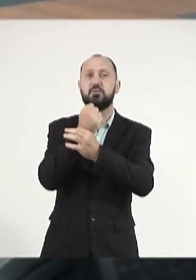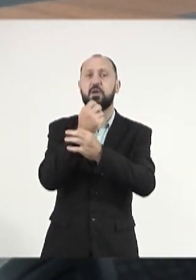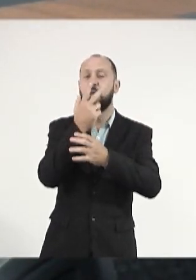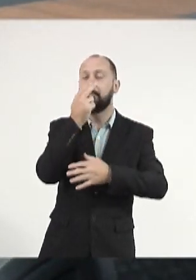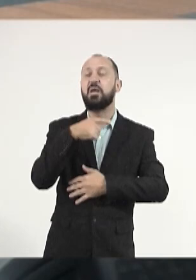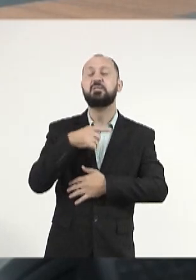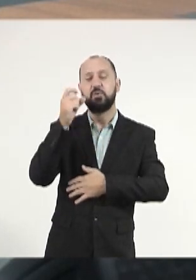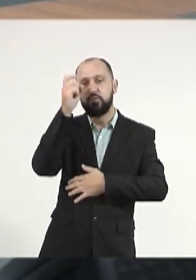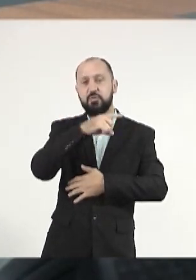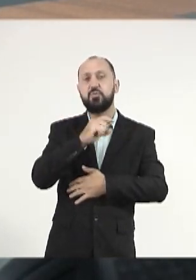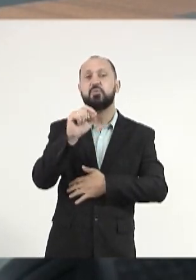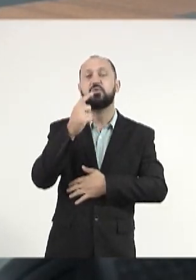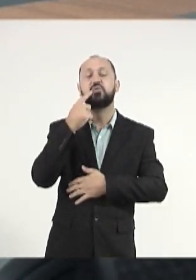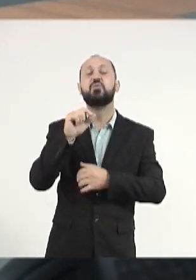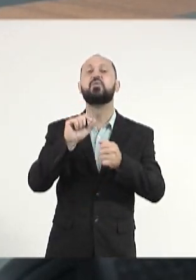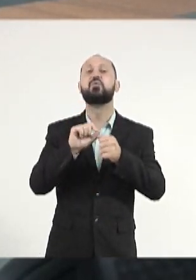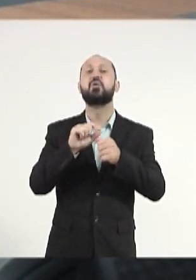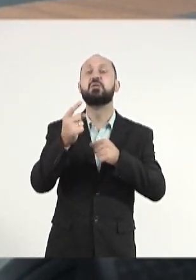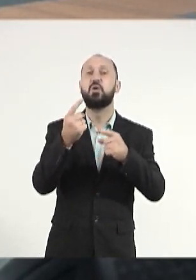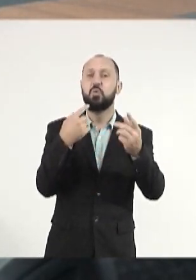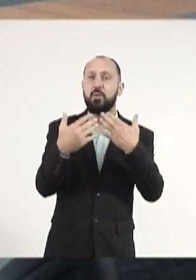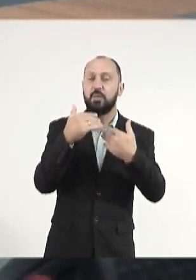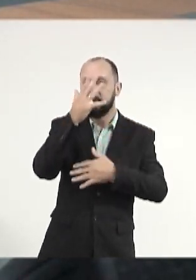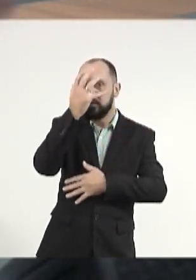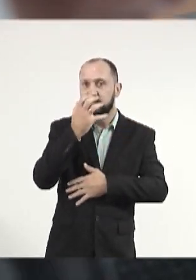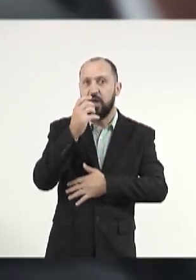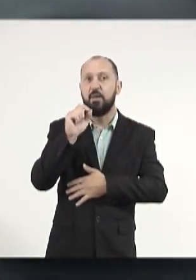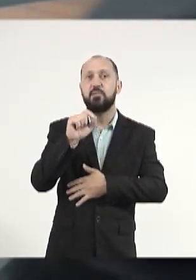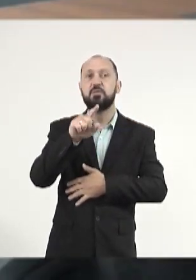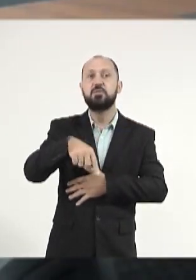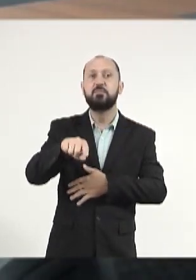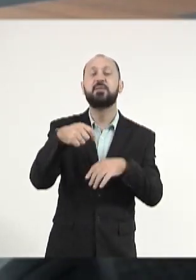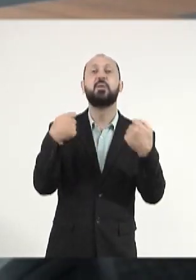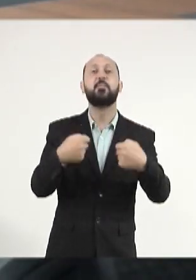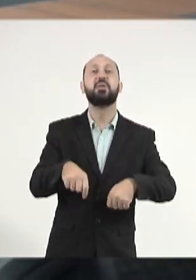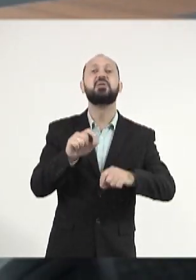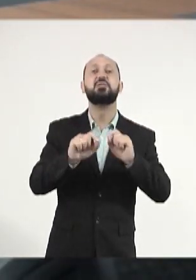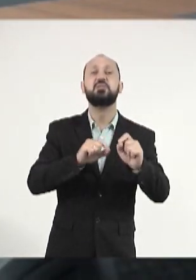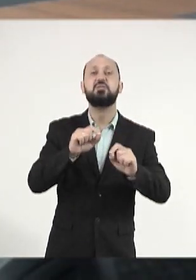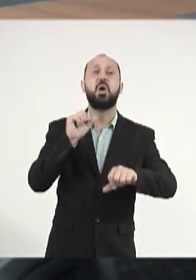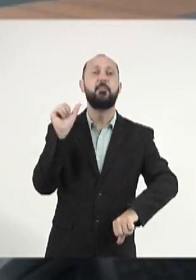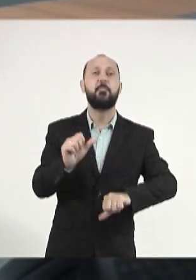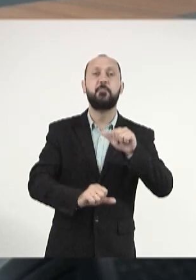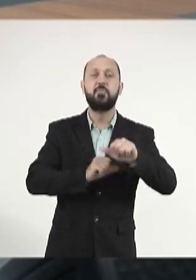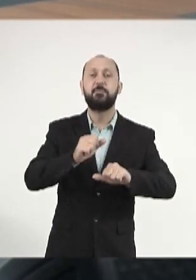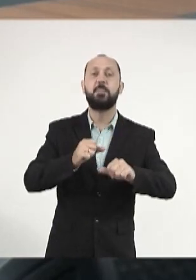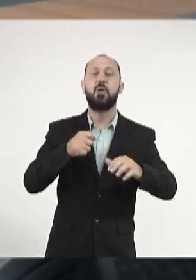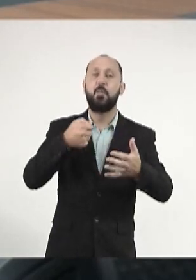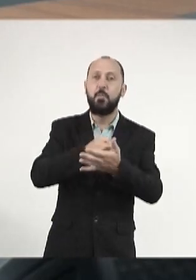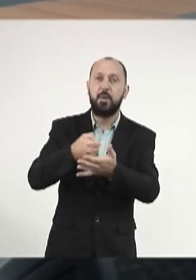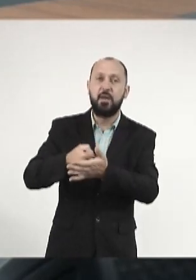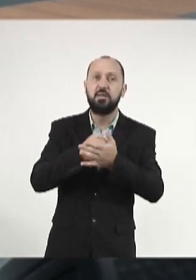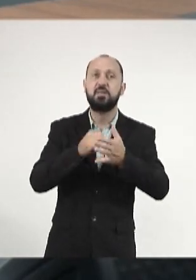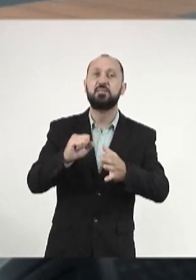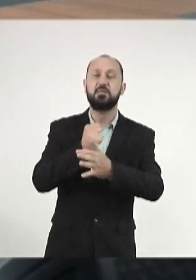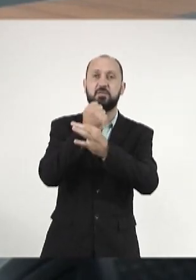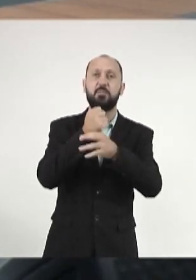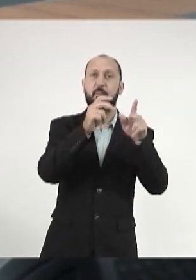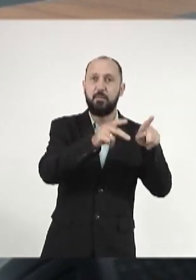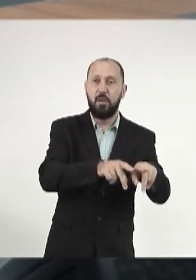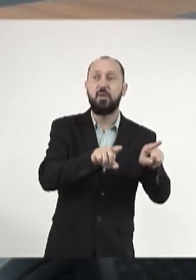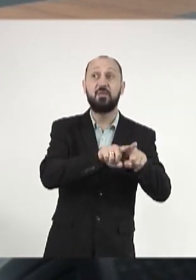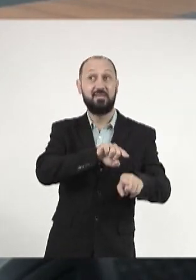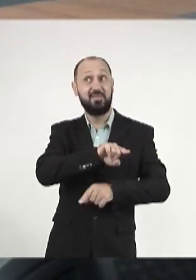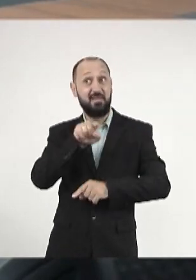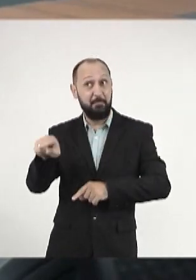gente parece ter dificuldade de fazer um debate sério sobre a necessidade de mudanças para garantir segurança para a população